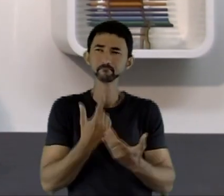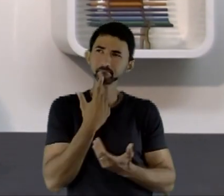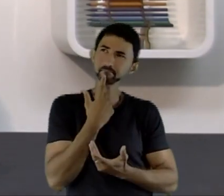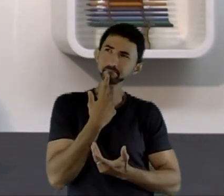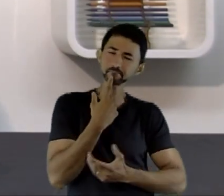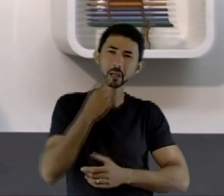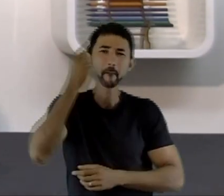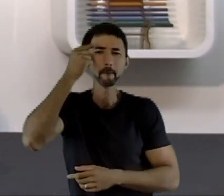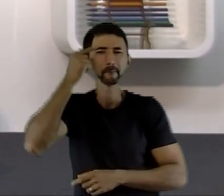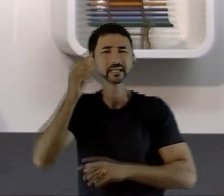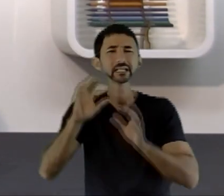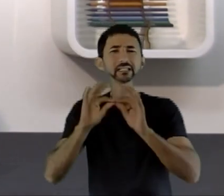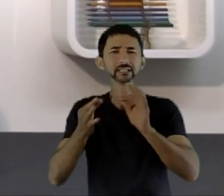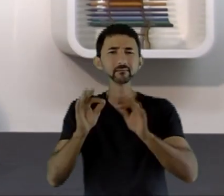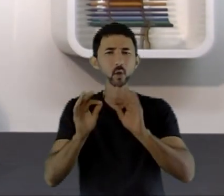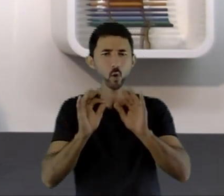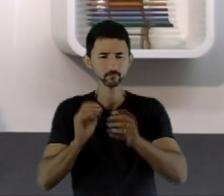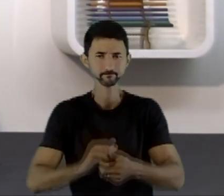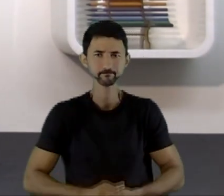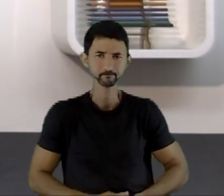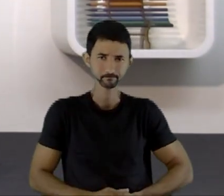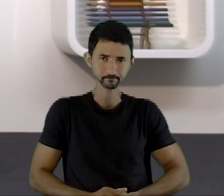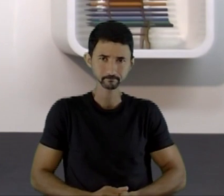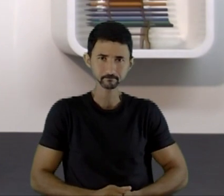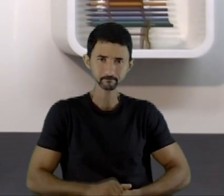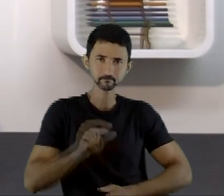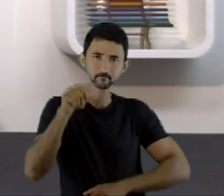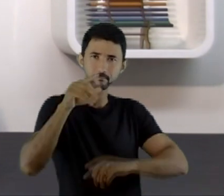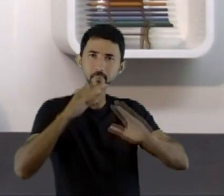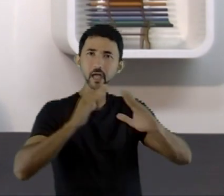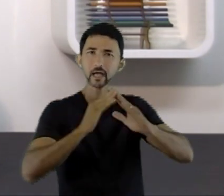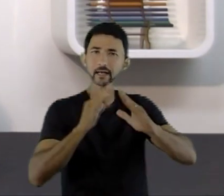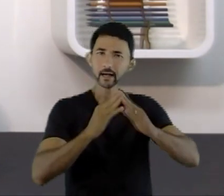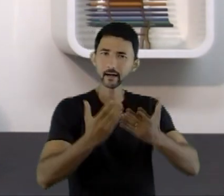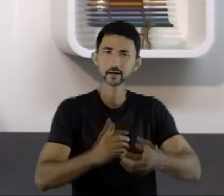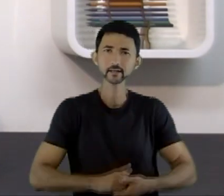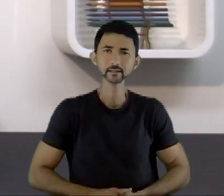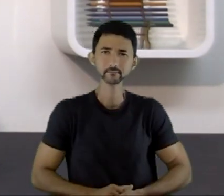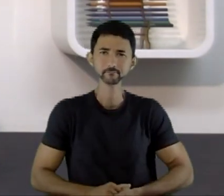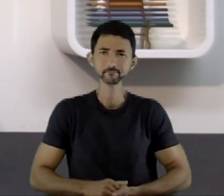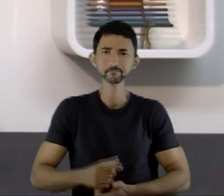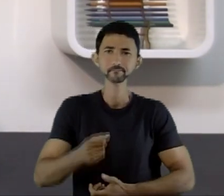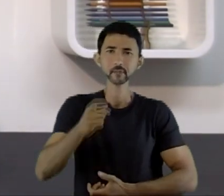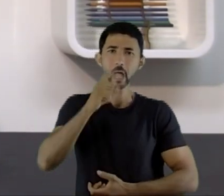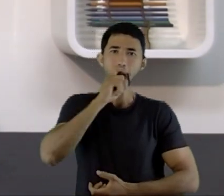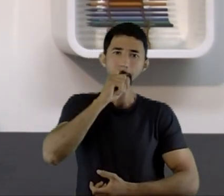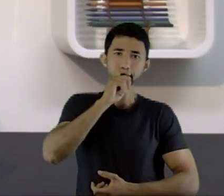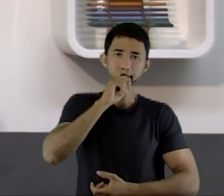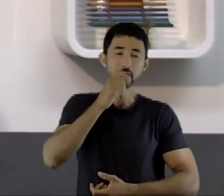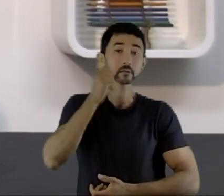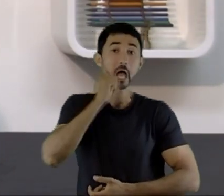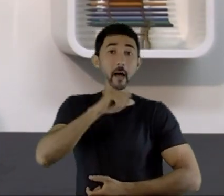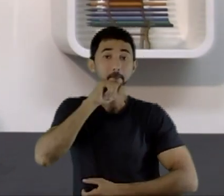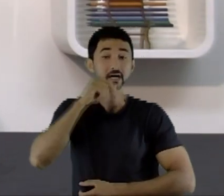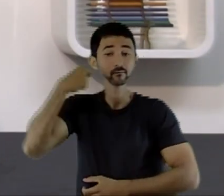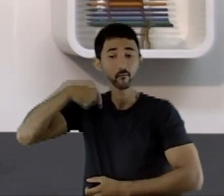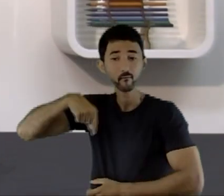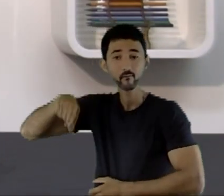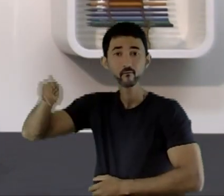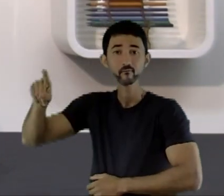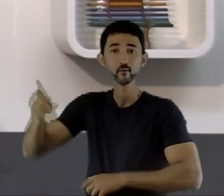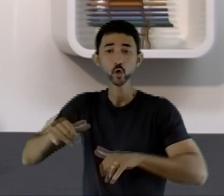numa situação bem simples, tá bom? Você está na sua casa, sua mãe foi para o supermercado e